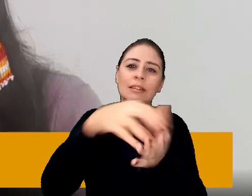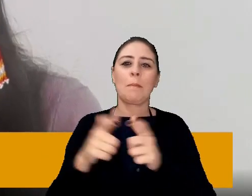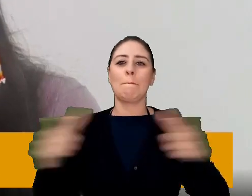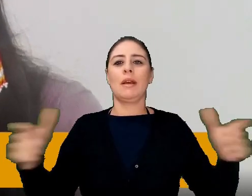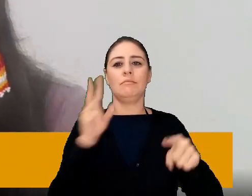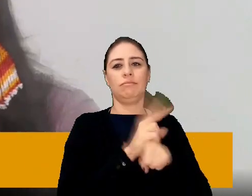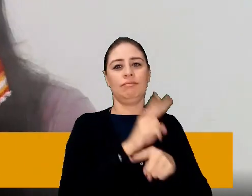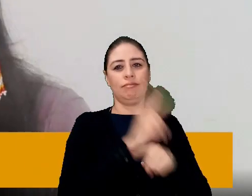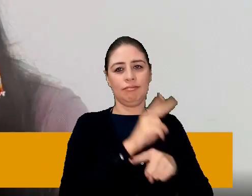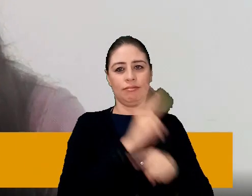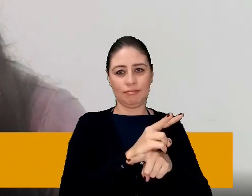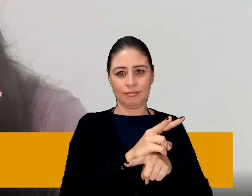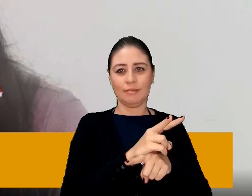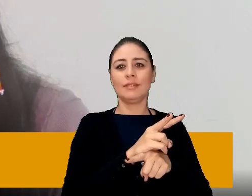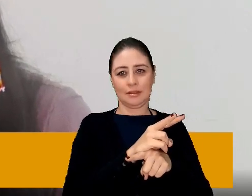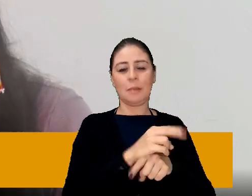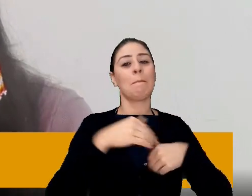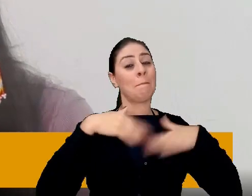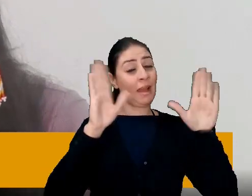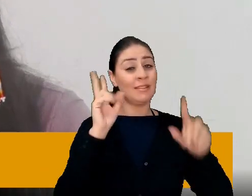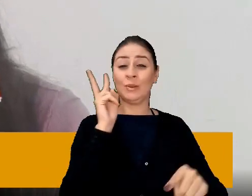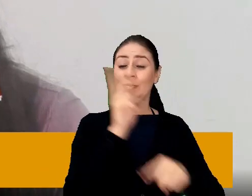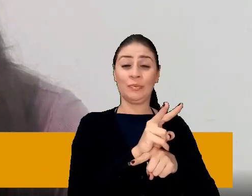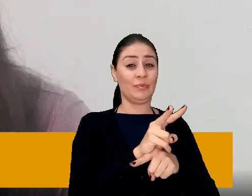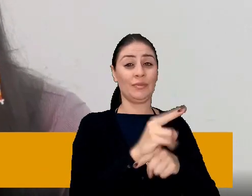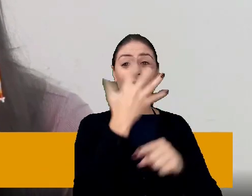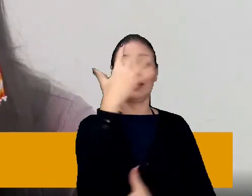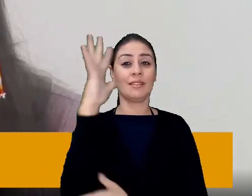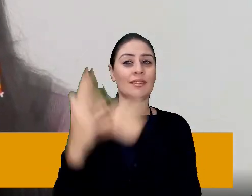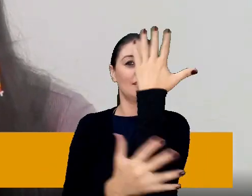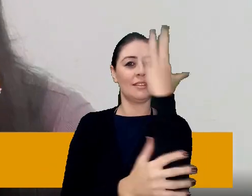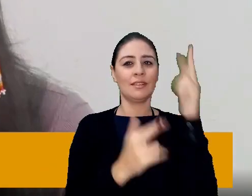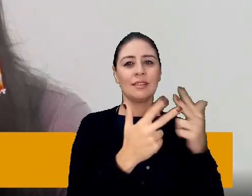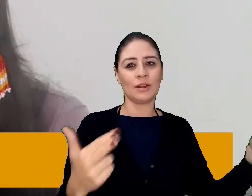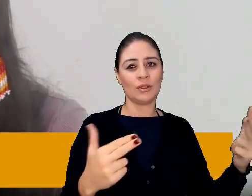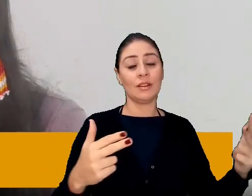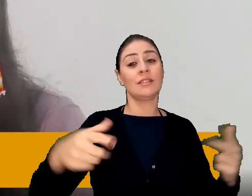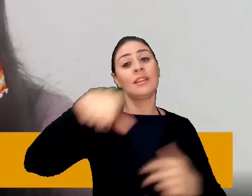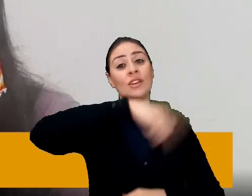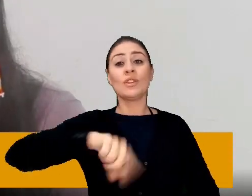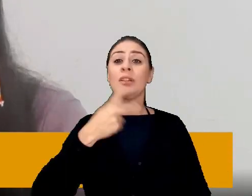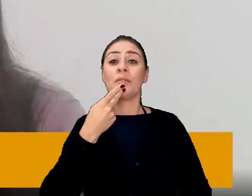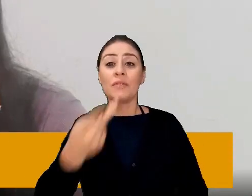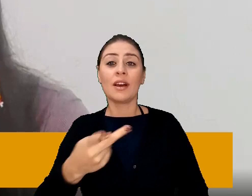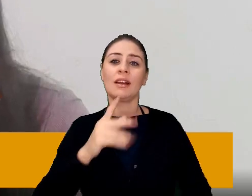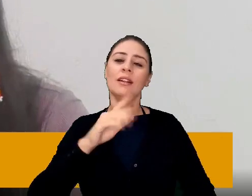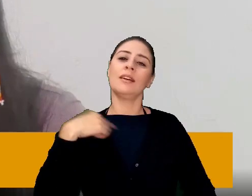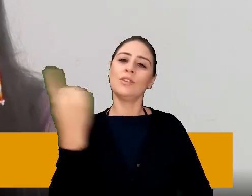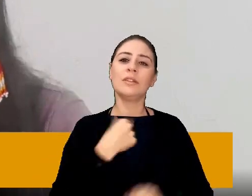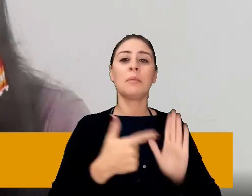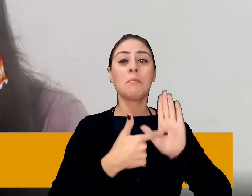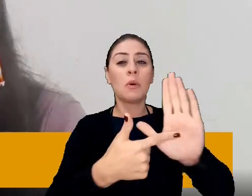uma maior preservação, né, dessa biodiversidade. Quando a gente vem e mostra isso